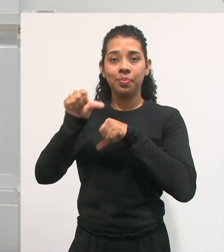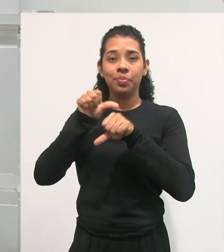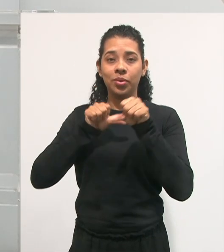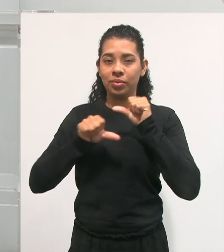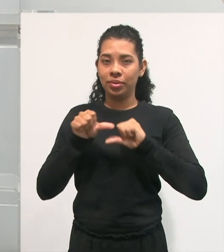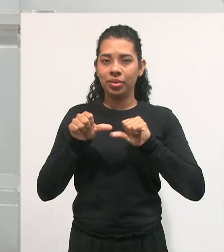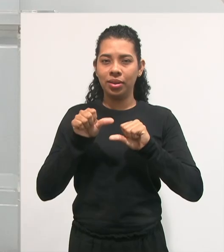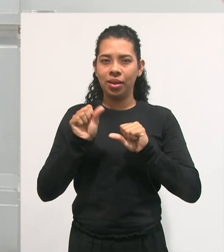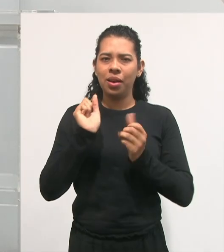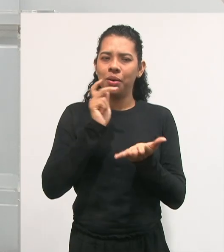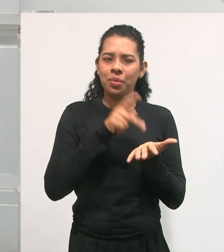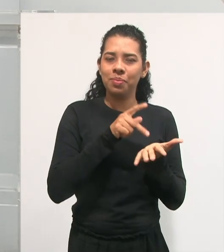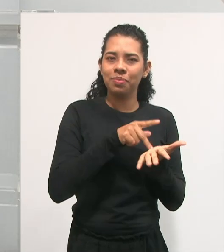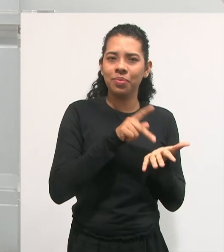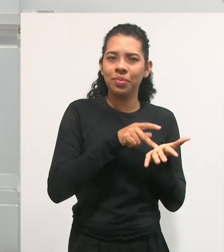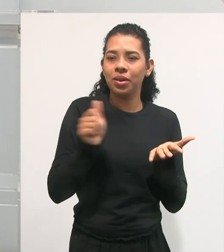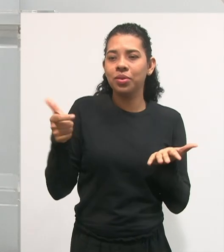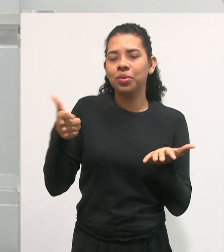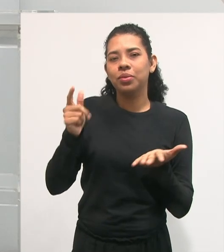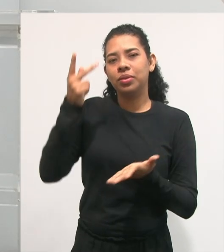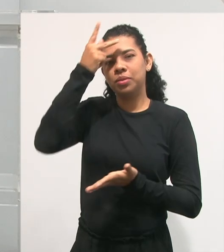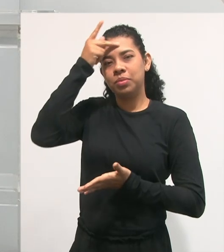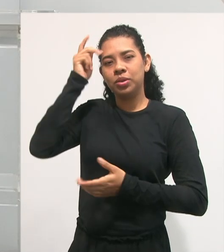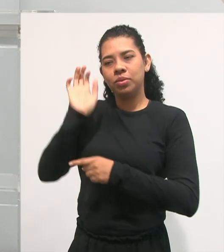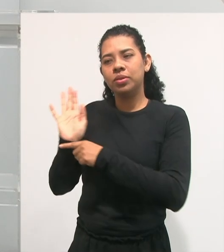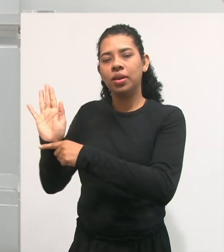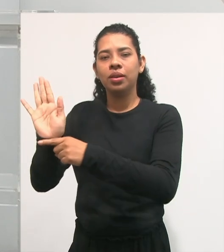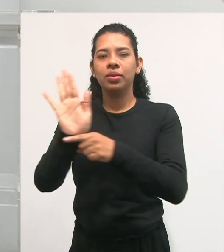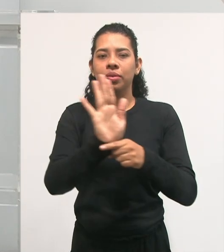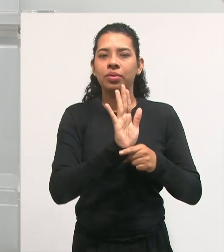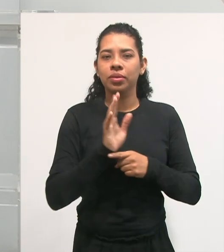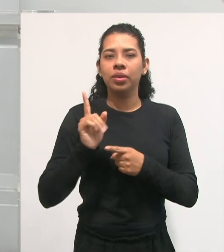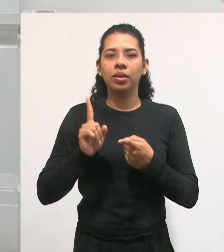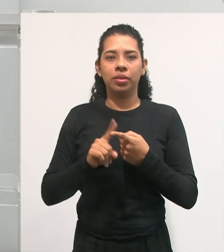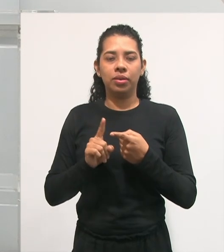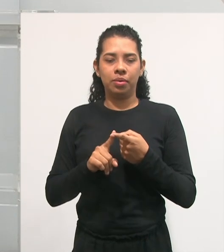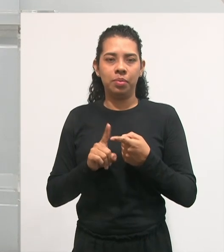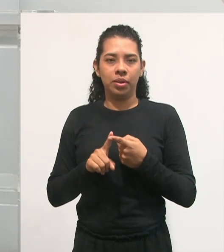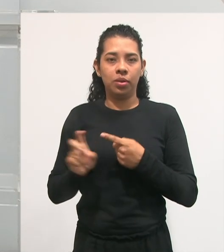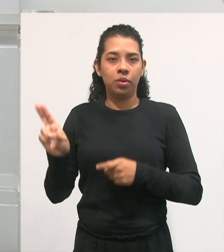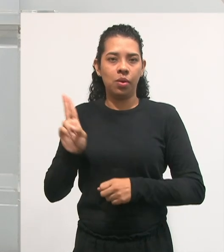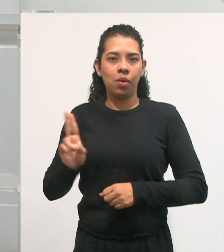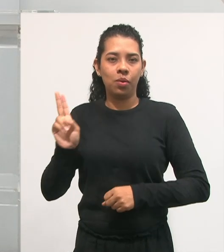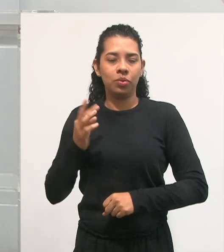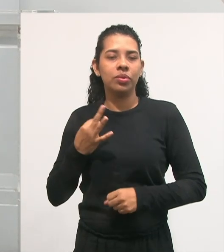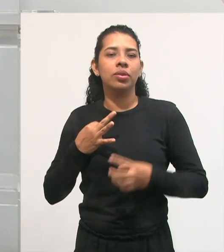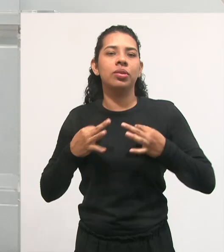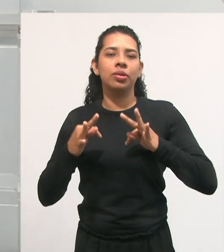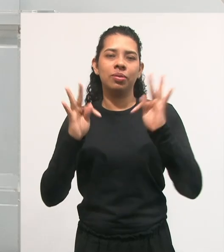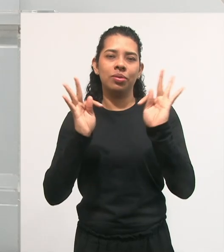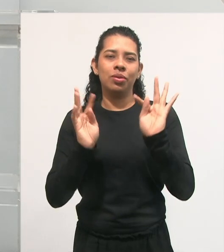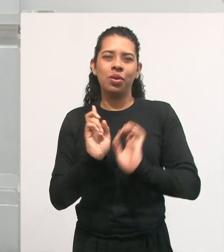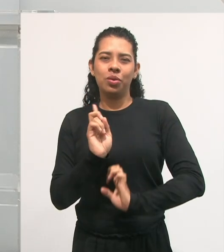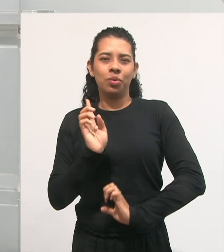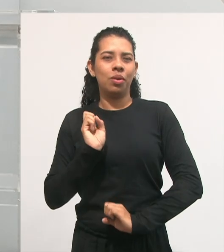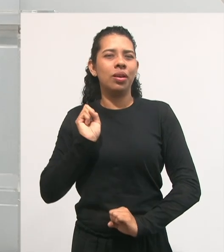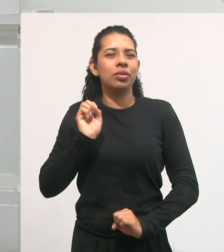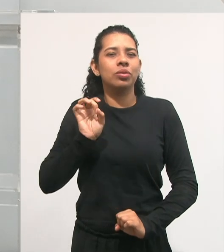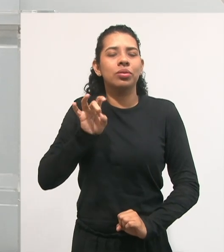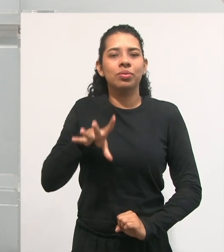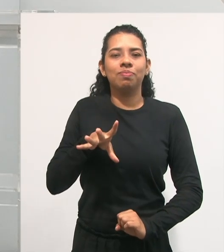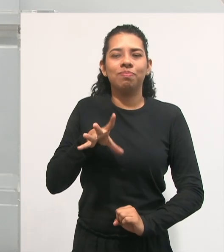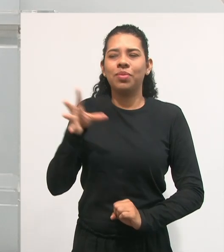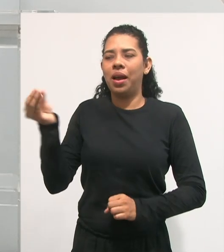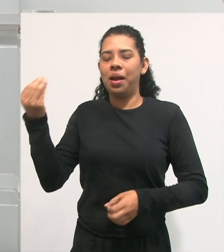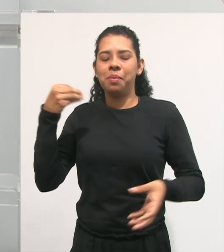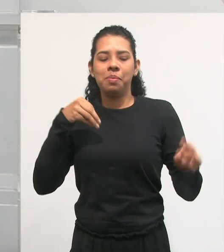sua realidade quanto a de outras pessoas à sua volta, em que o uso dessas tecnologias não esteja ali apenas para reproduzir